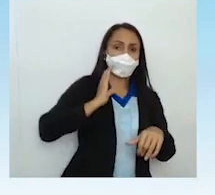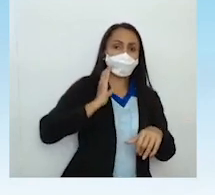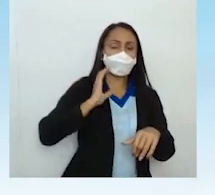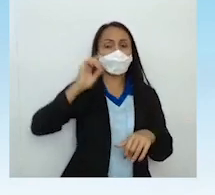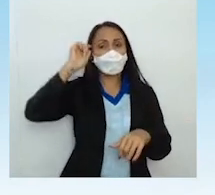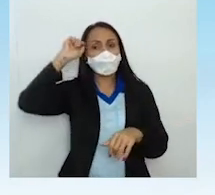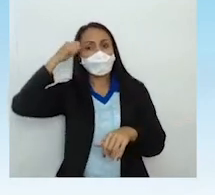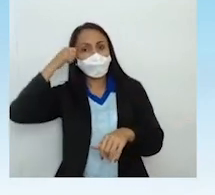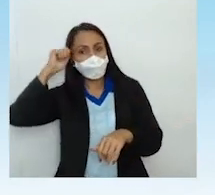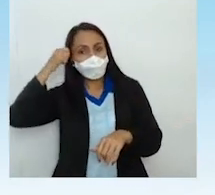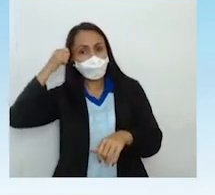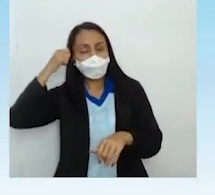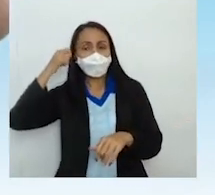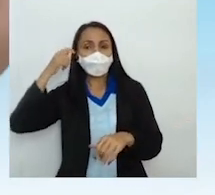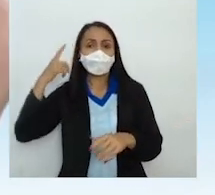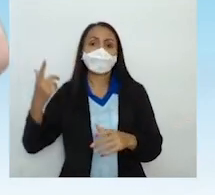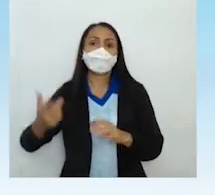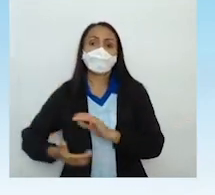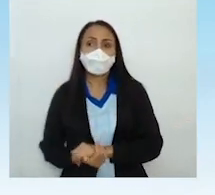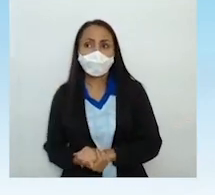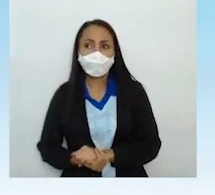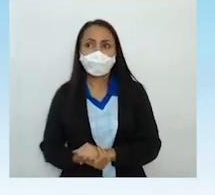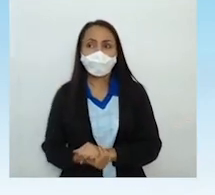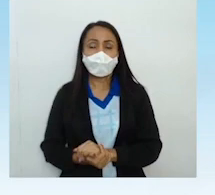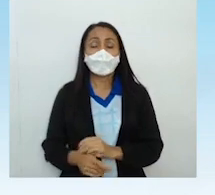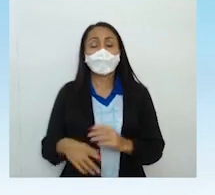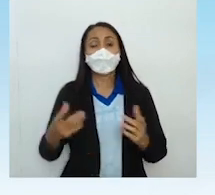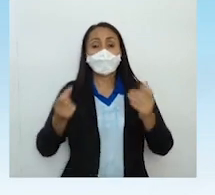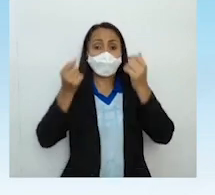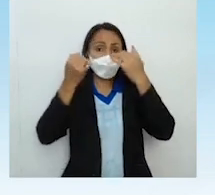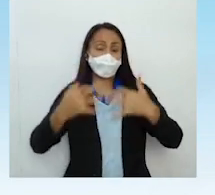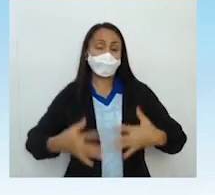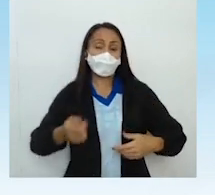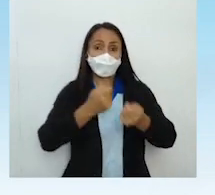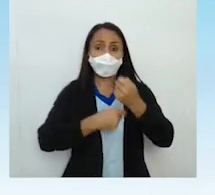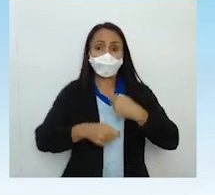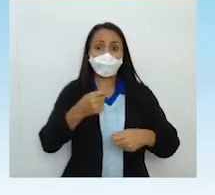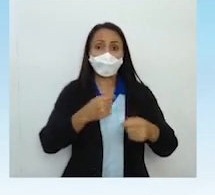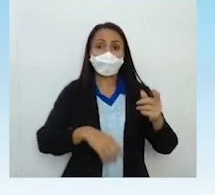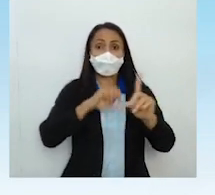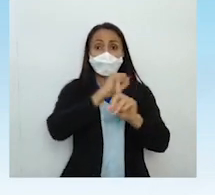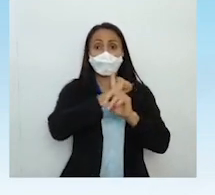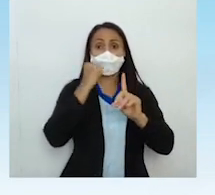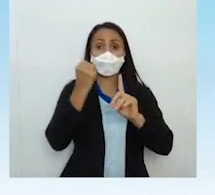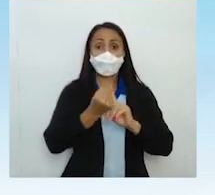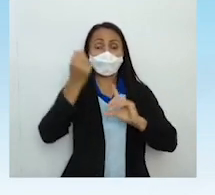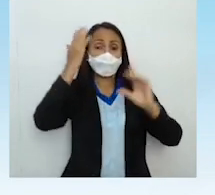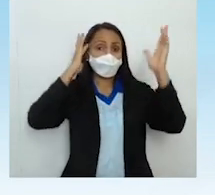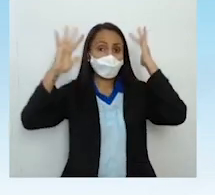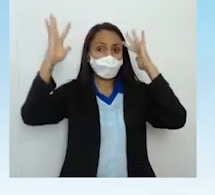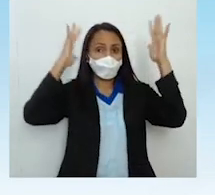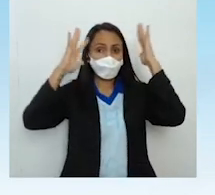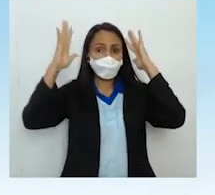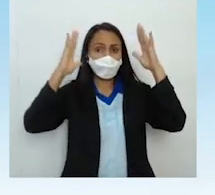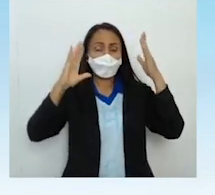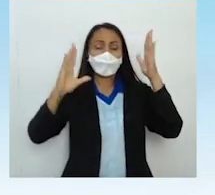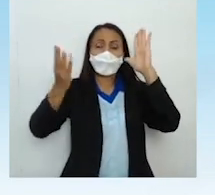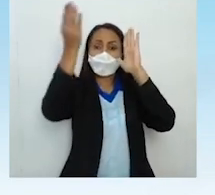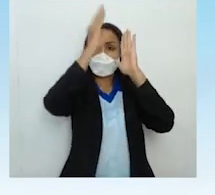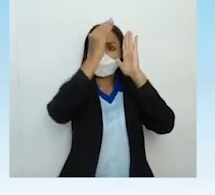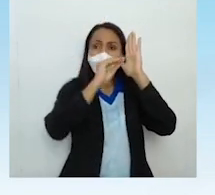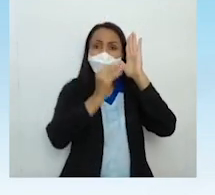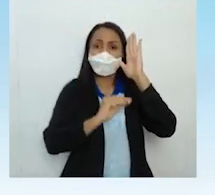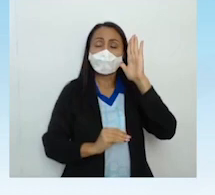inclusive falando ele faz toda uma abordagem econômica, sociológica, filosófica, abordando a